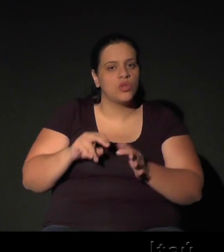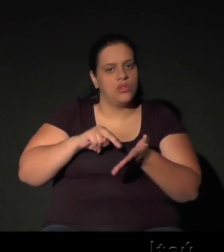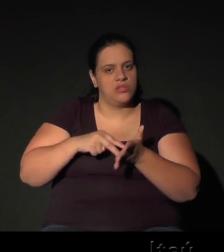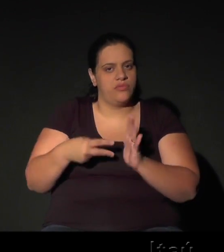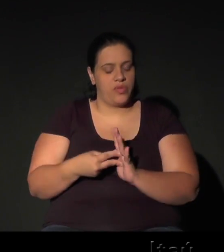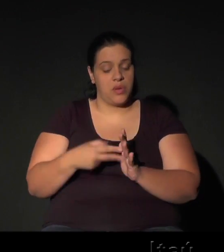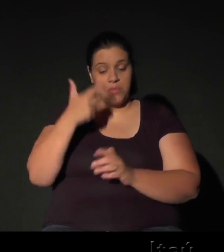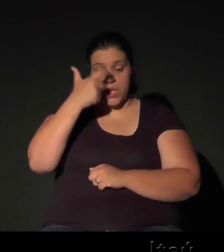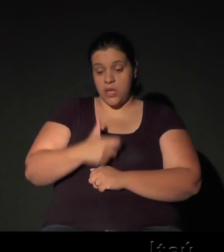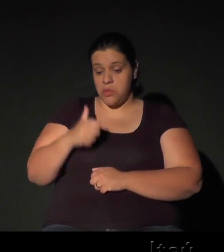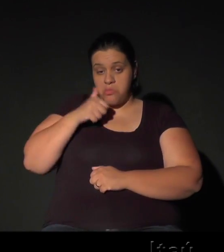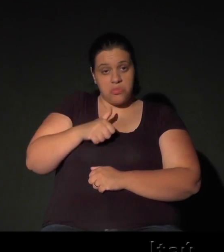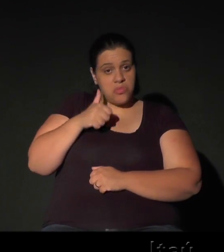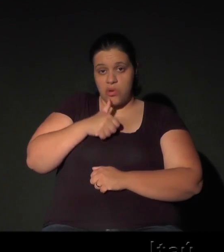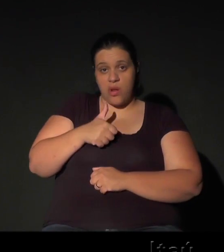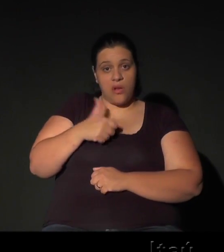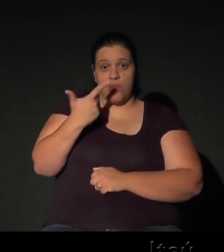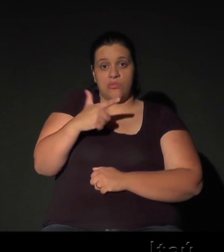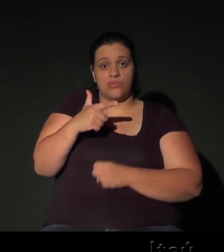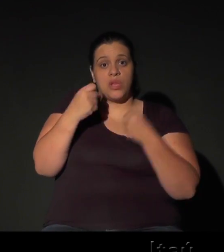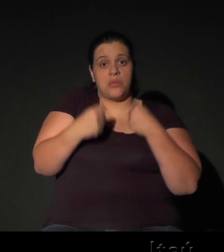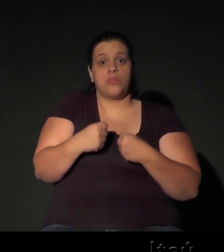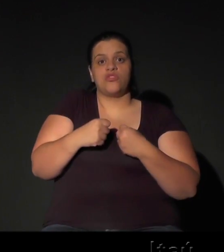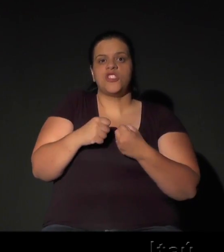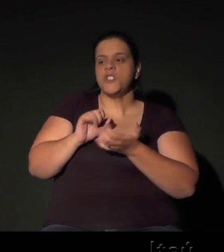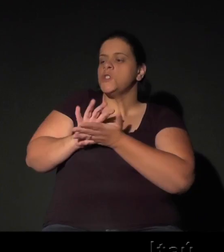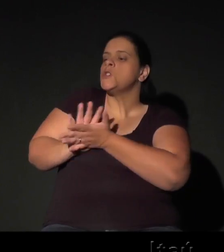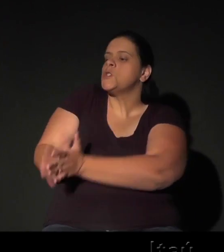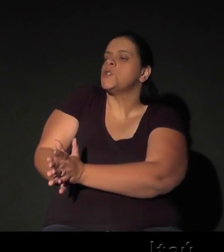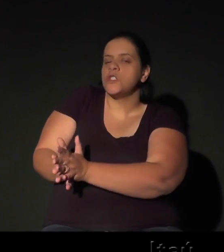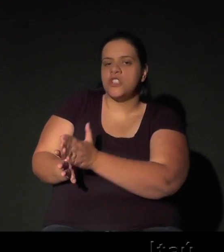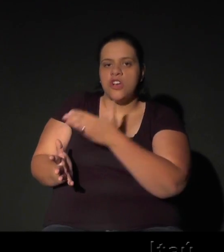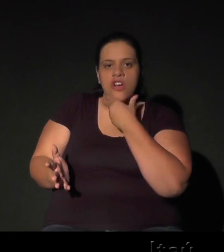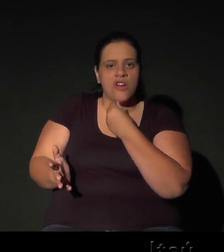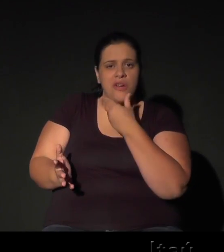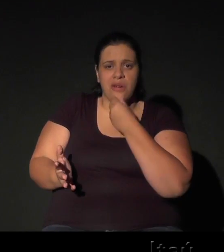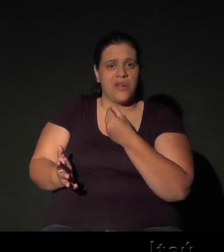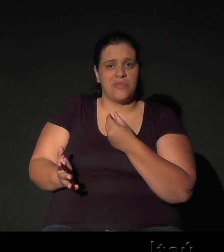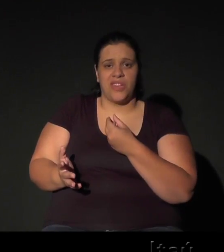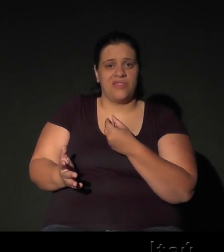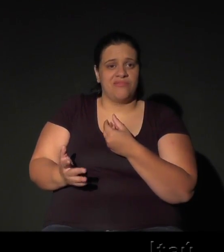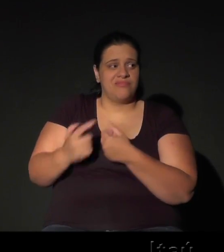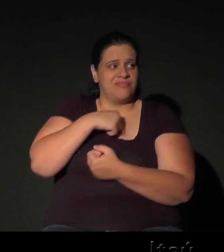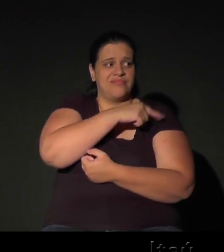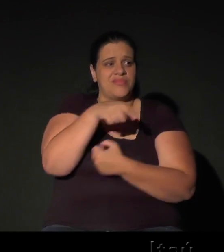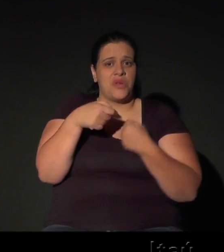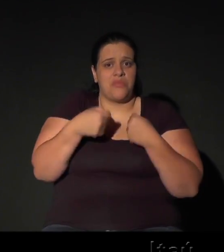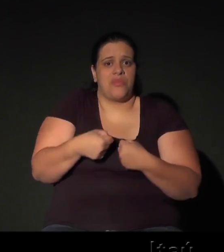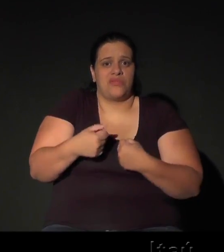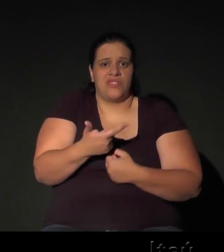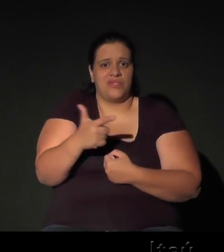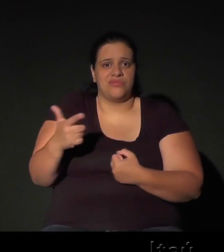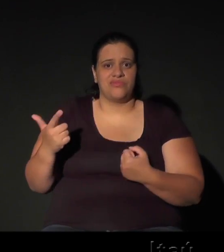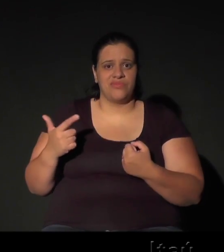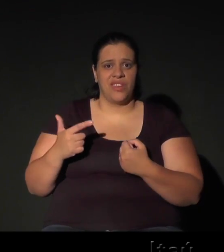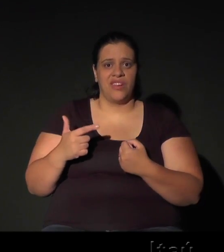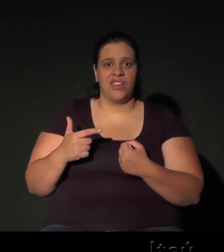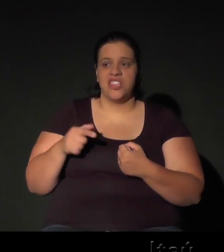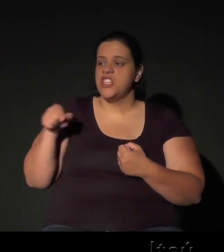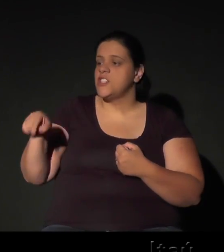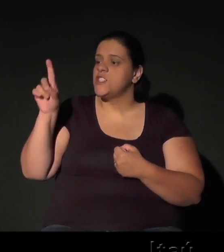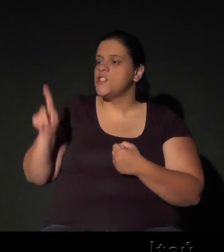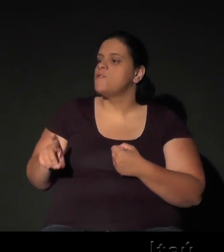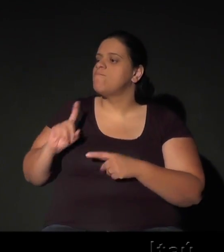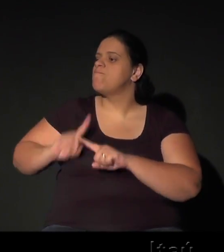mulheres a gente não tem um poder institucional para oprimir um homem no sentido de eh negar direitos